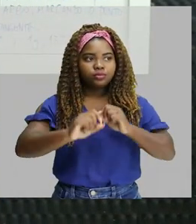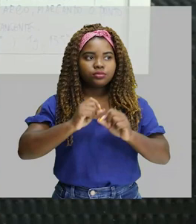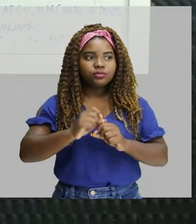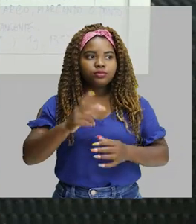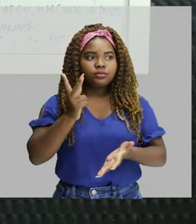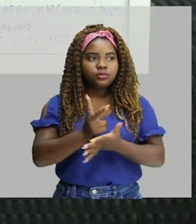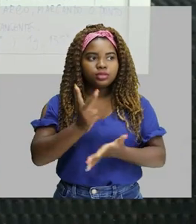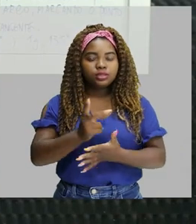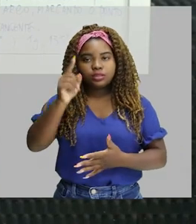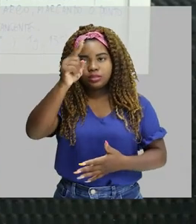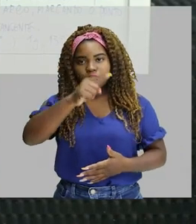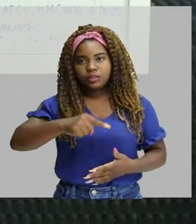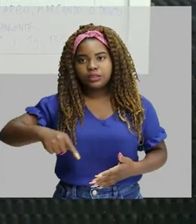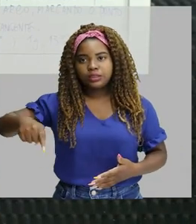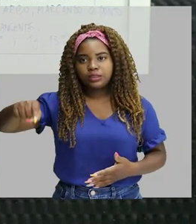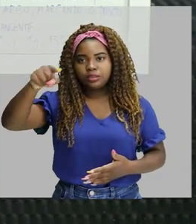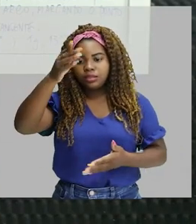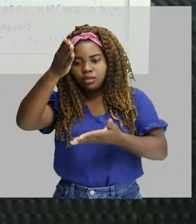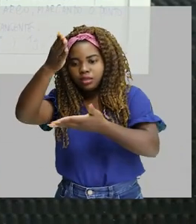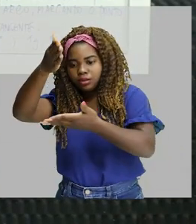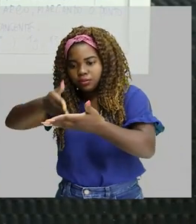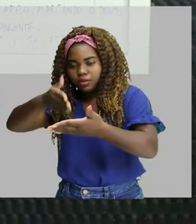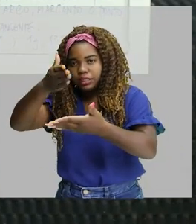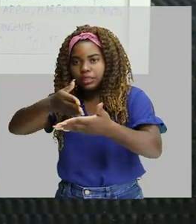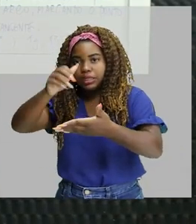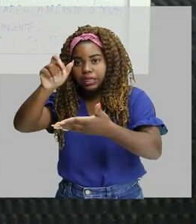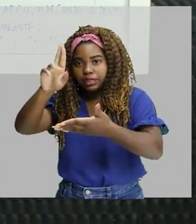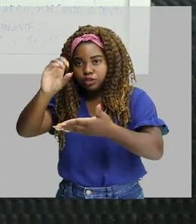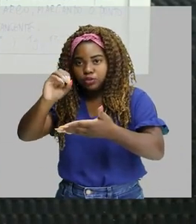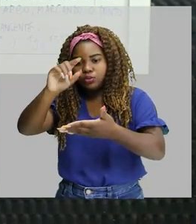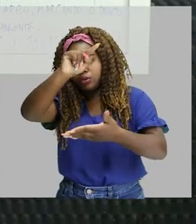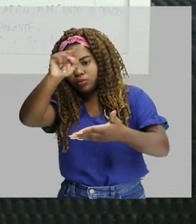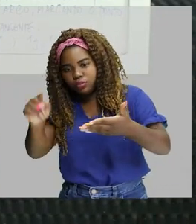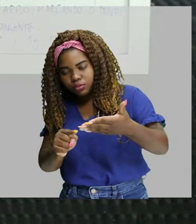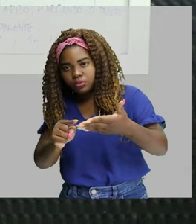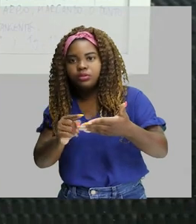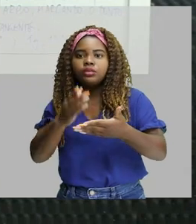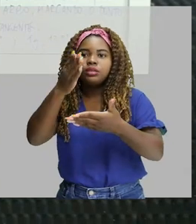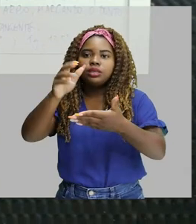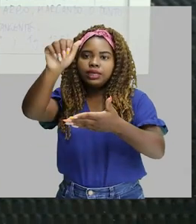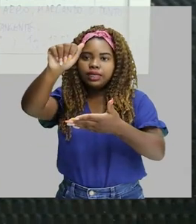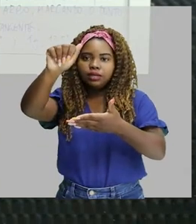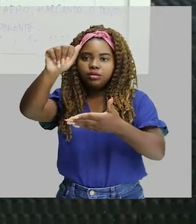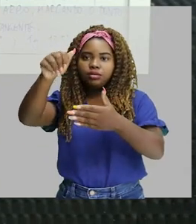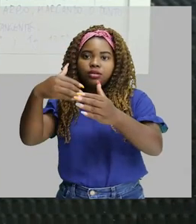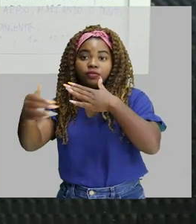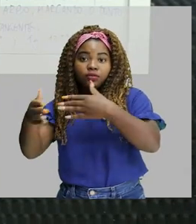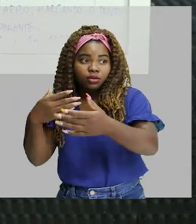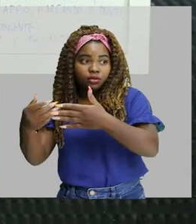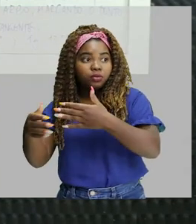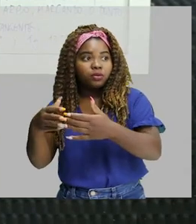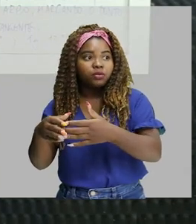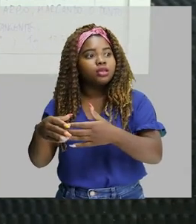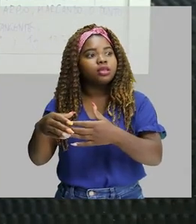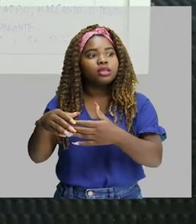a né o ar que é um pedaço da circunferência ele parte desse ponto a e vai a qualquer ponto aqui na